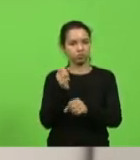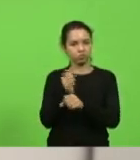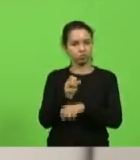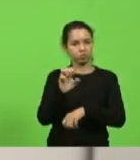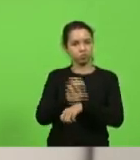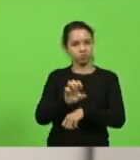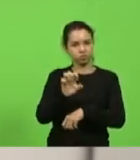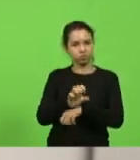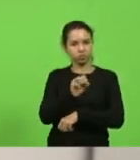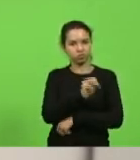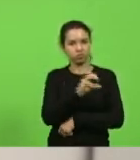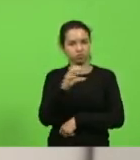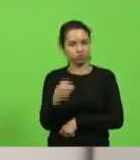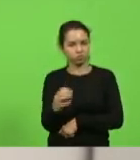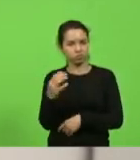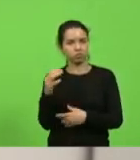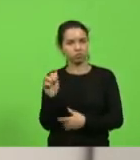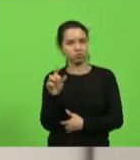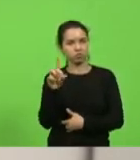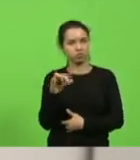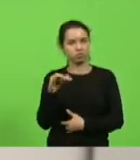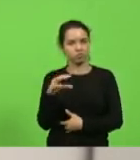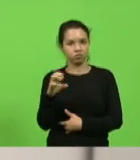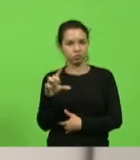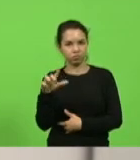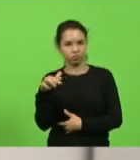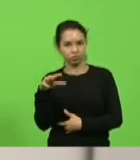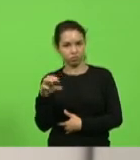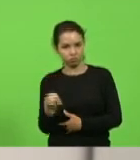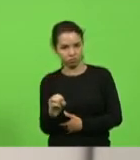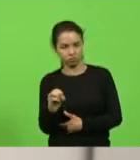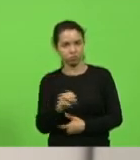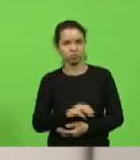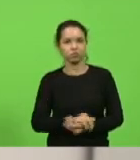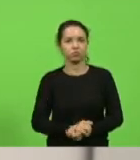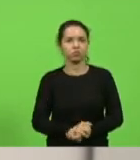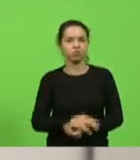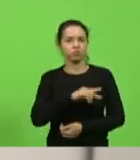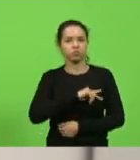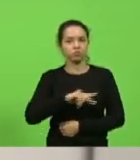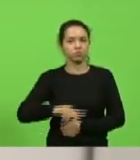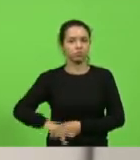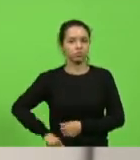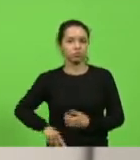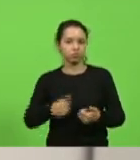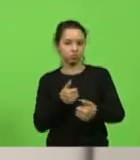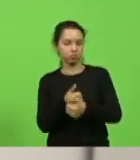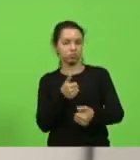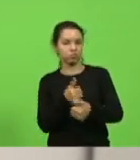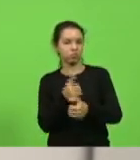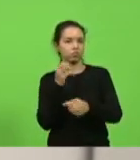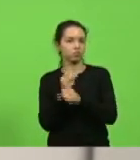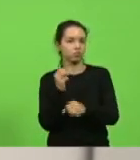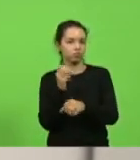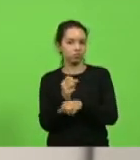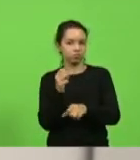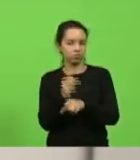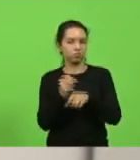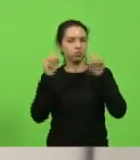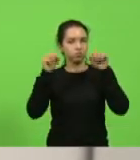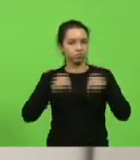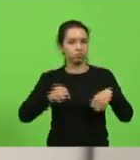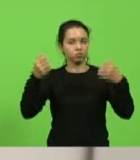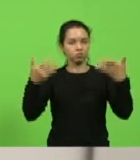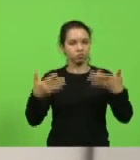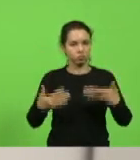Catarina, senhor Adircélio de Moraes Ferreira Júnior. O presidente do Tribunal de Contas, em depoimento prestado ao